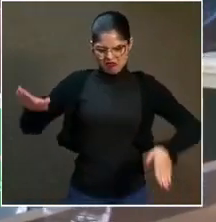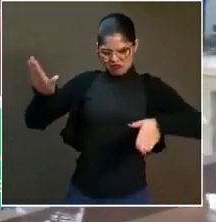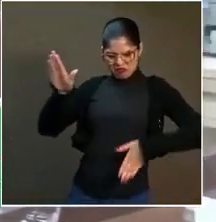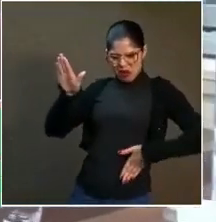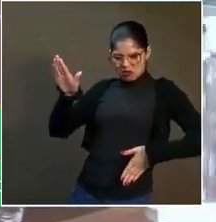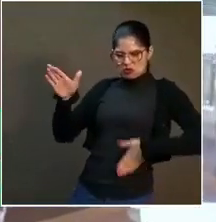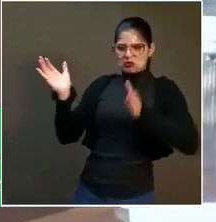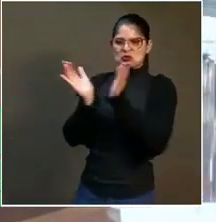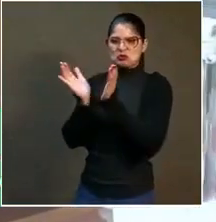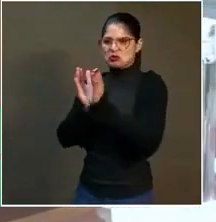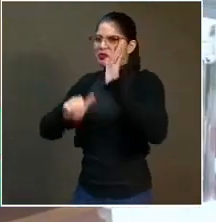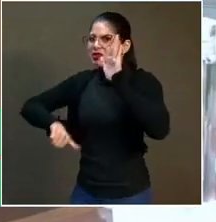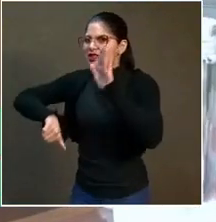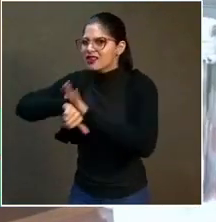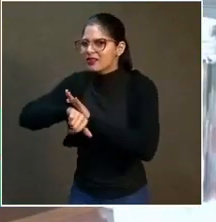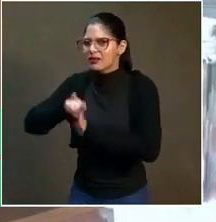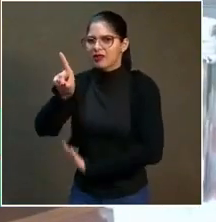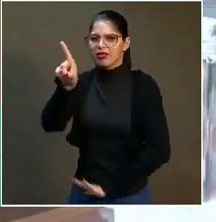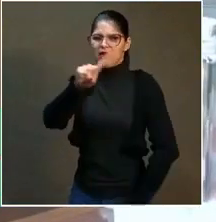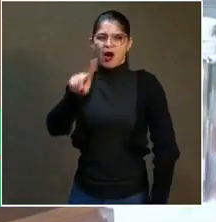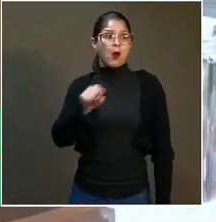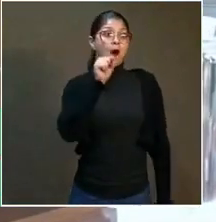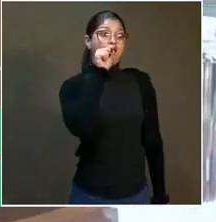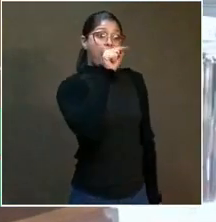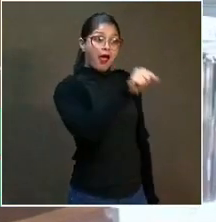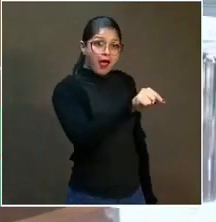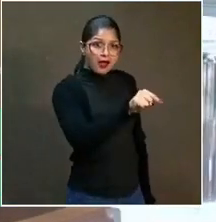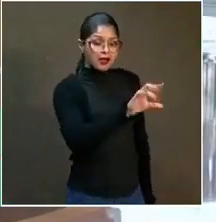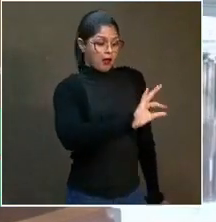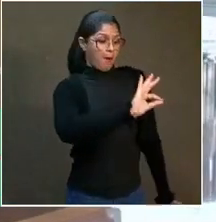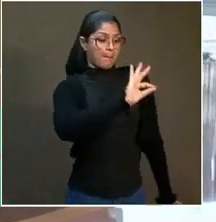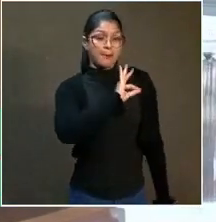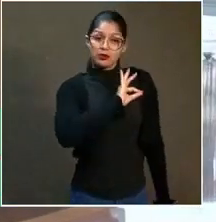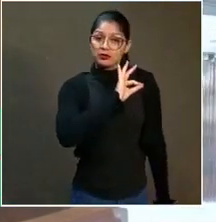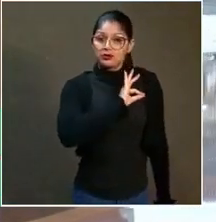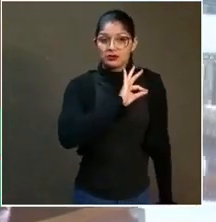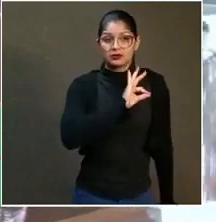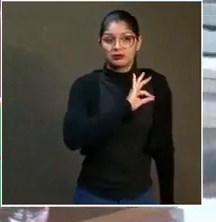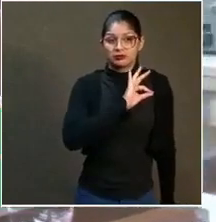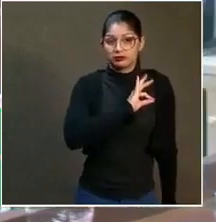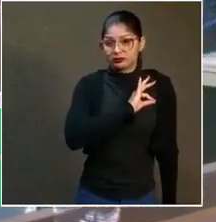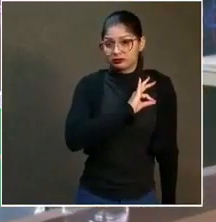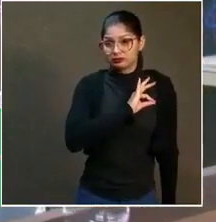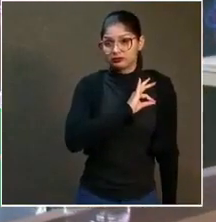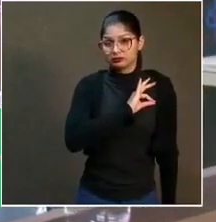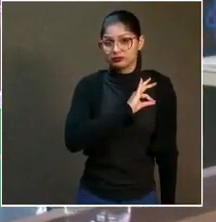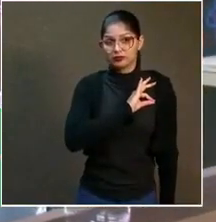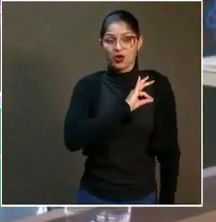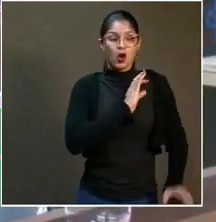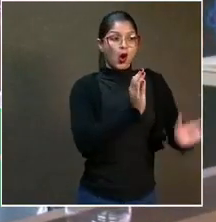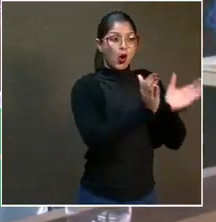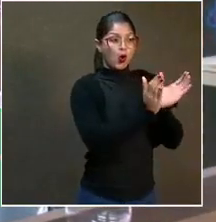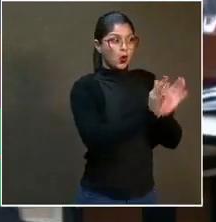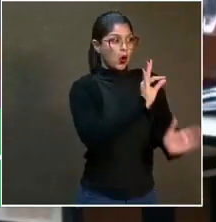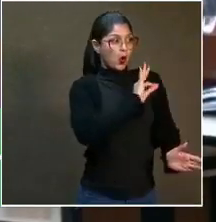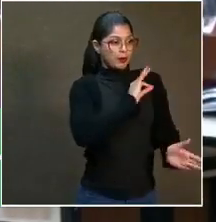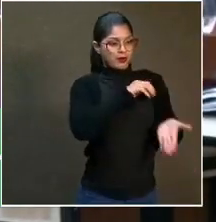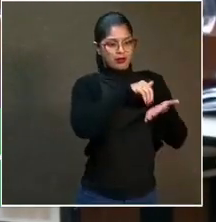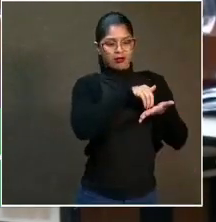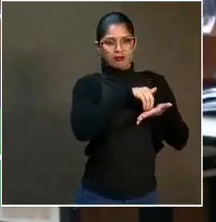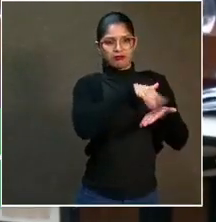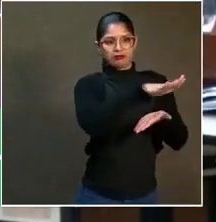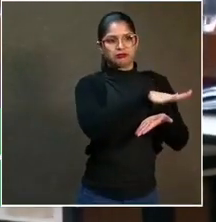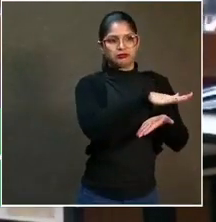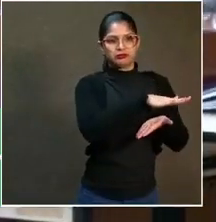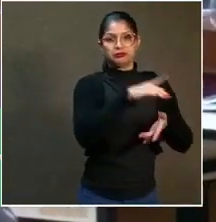de facção. Estão julgando um soldado porque o comando expulsou ele. Porque para o